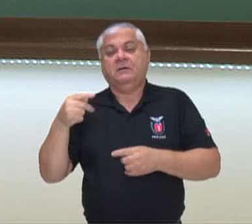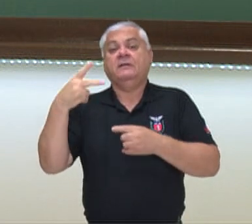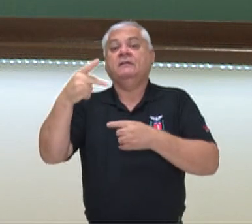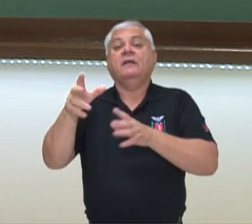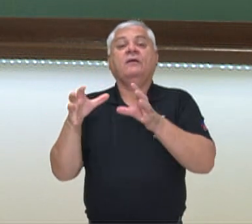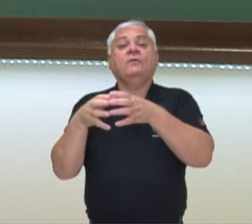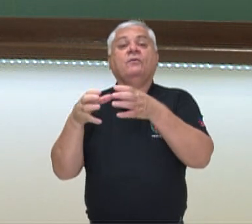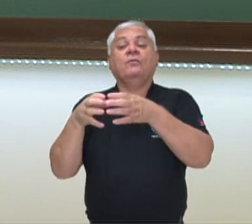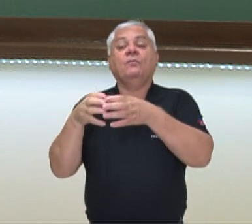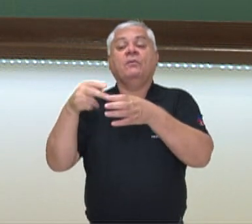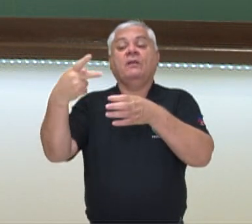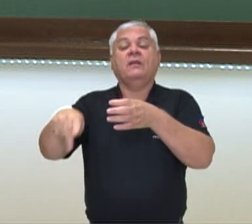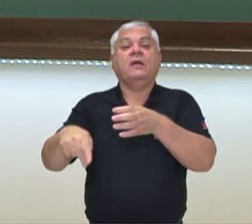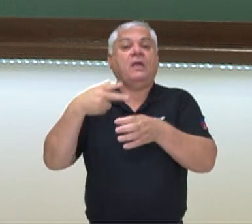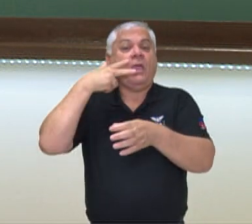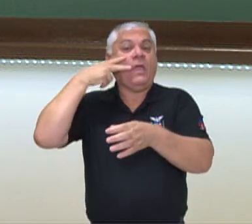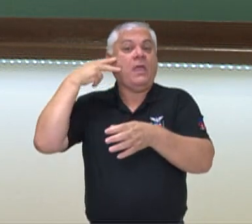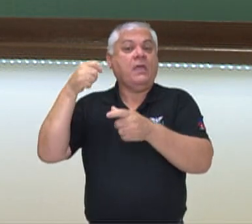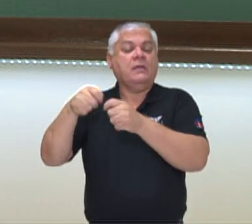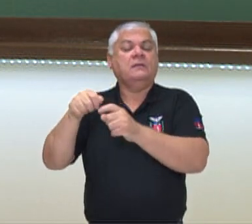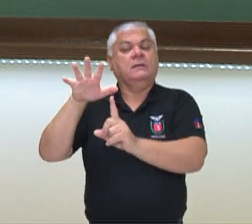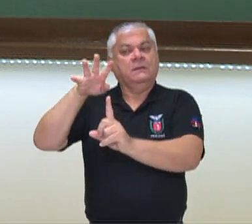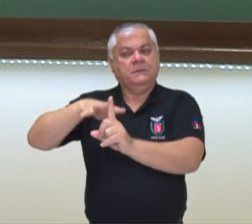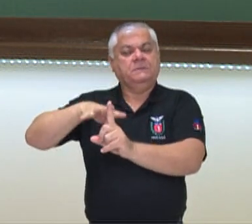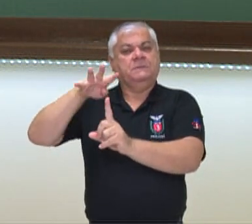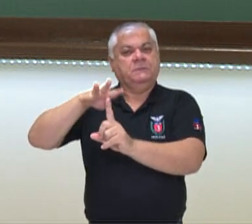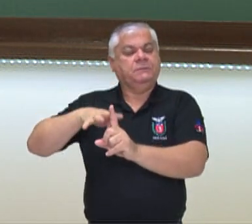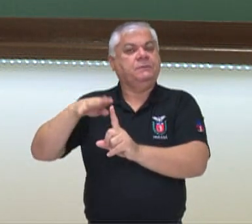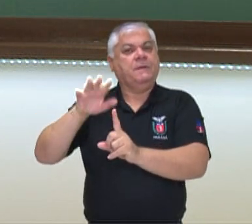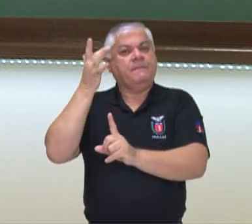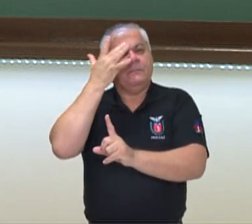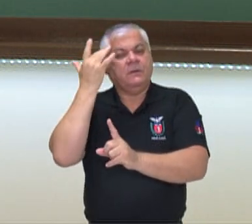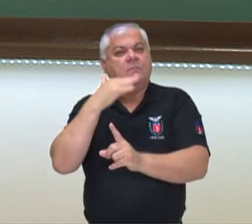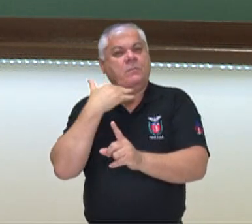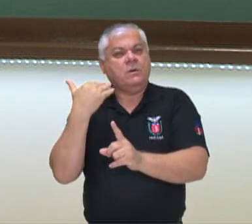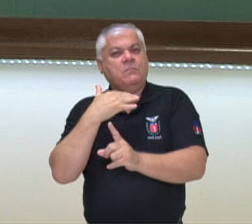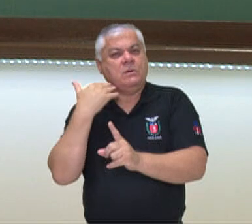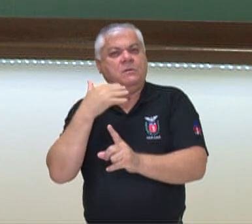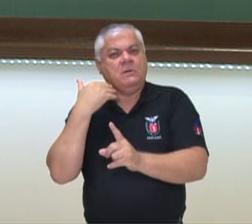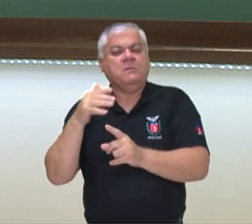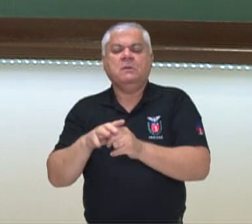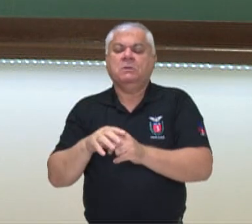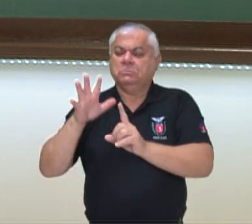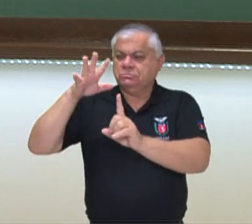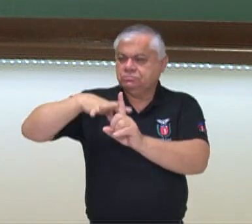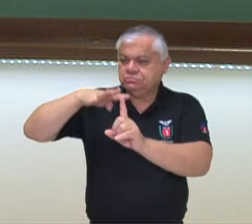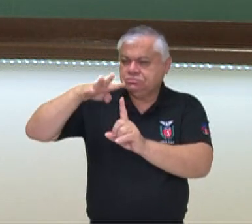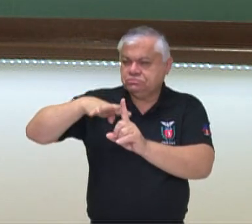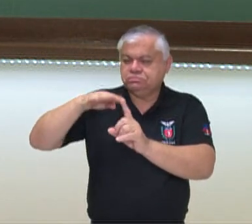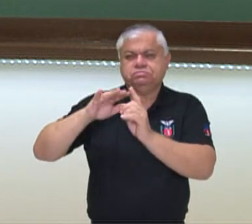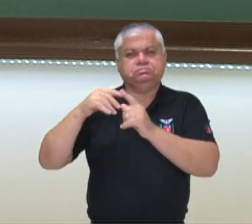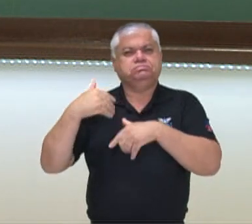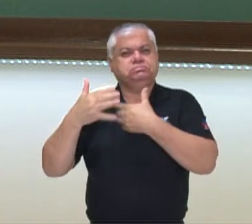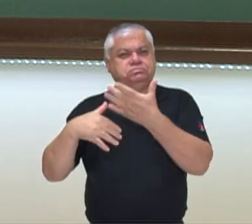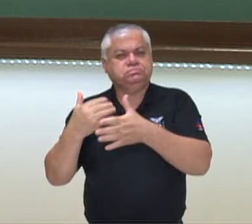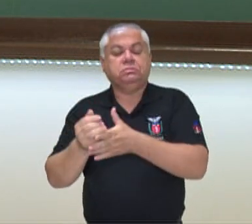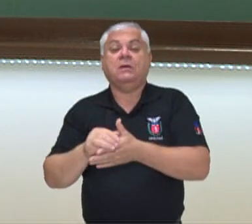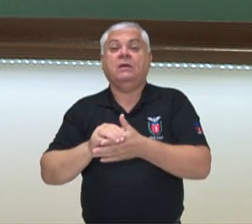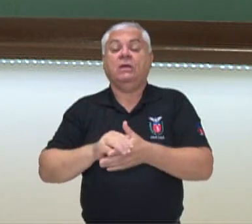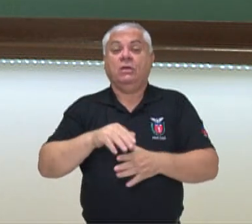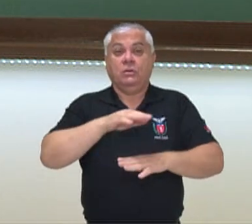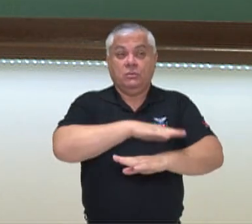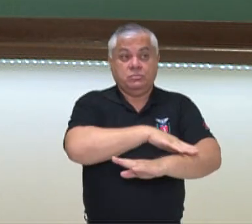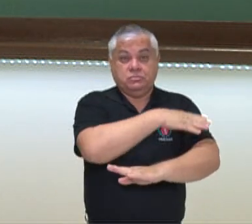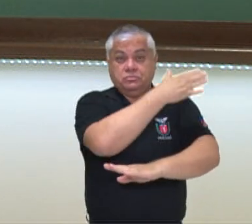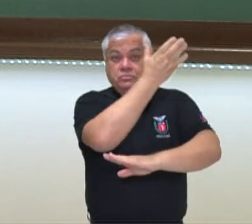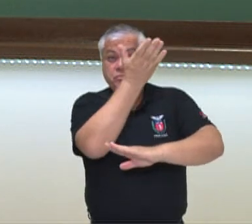daquela comunidade aos seus mortos. E no final desse ritual, daí tem um dia todo dedicado